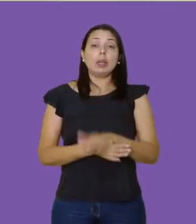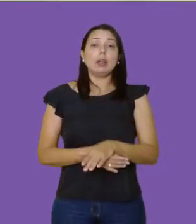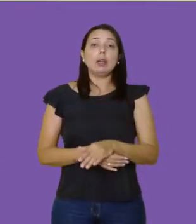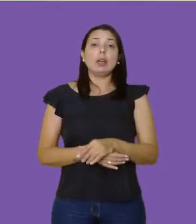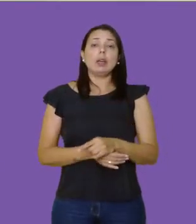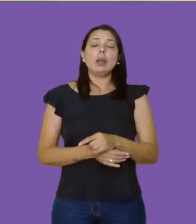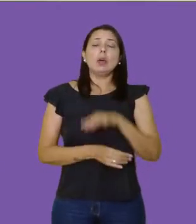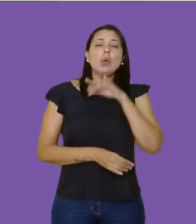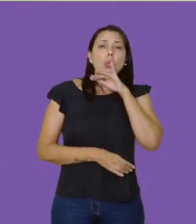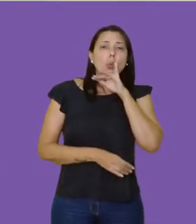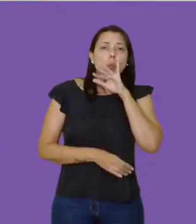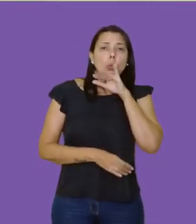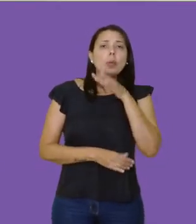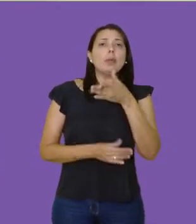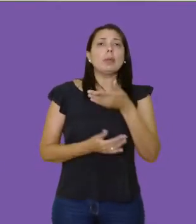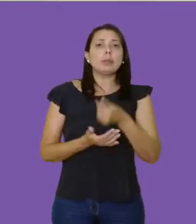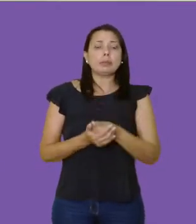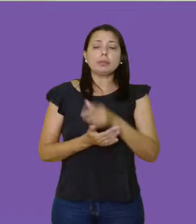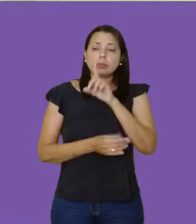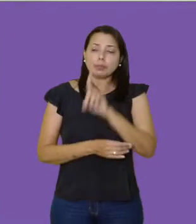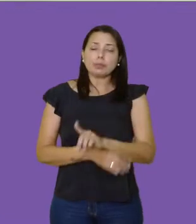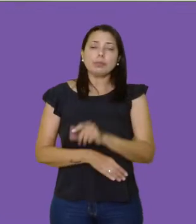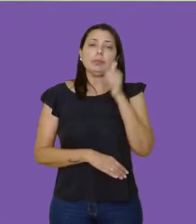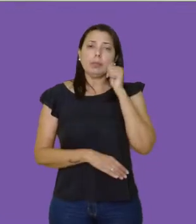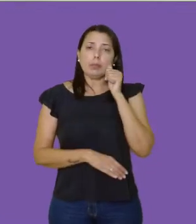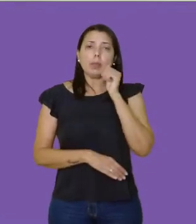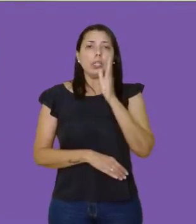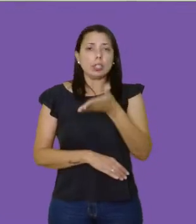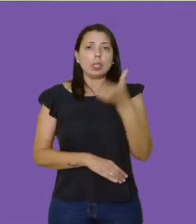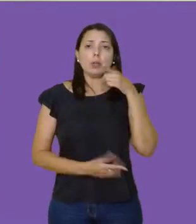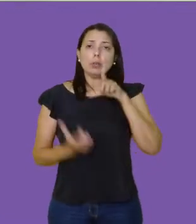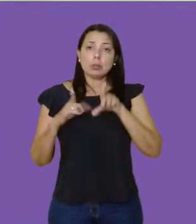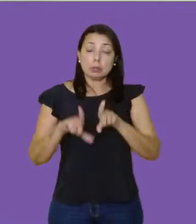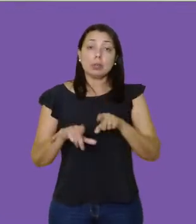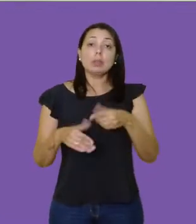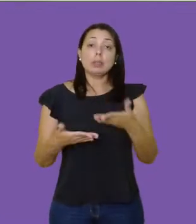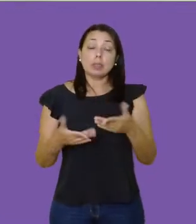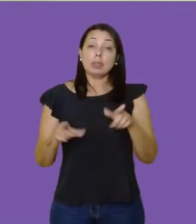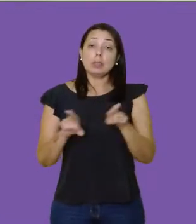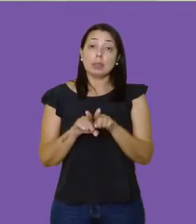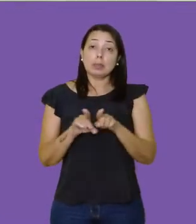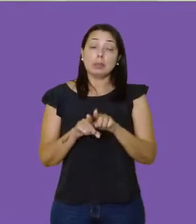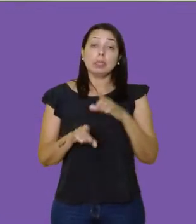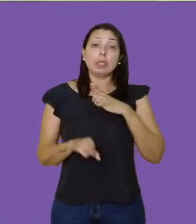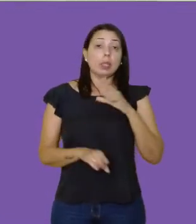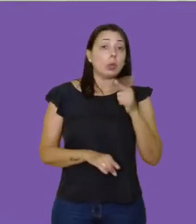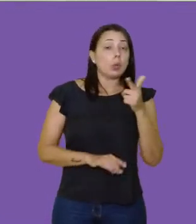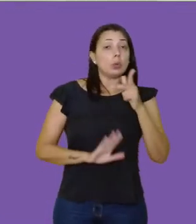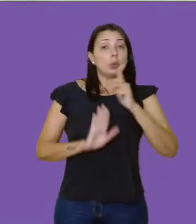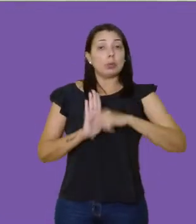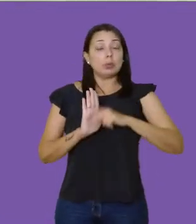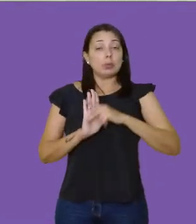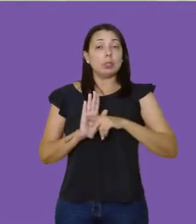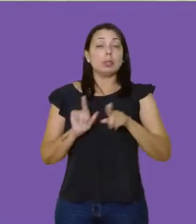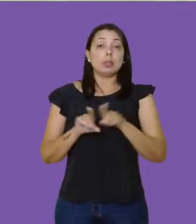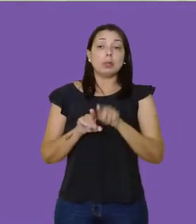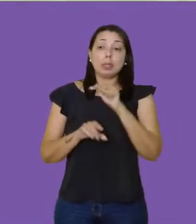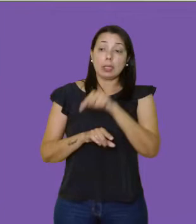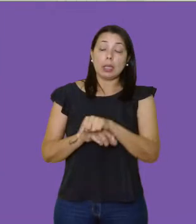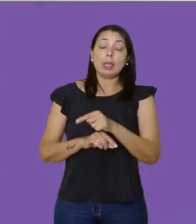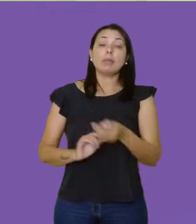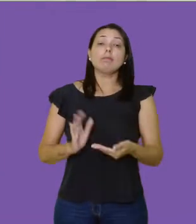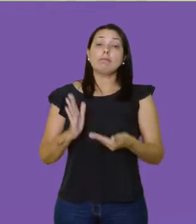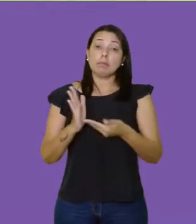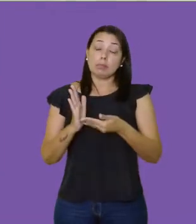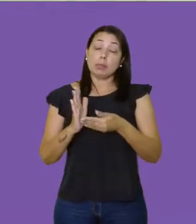negativamente nos direitos das mulheres já conquistados, E também tem outros projetos correndo na Câmara dos Deputados.